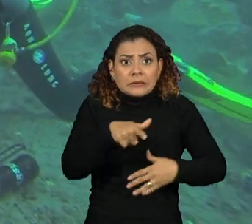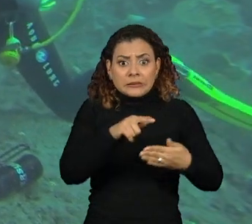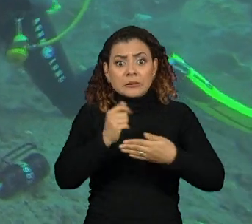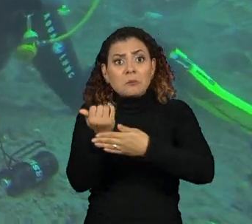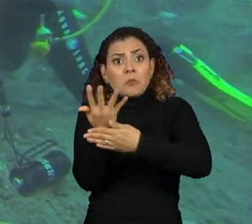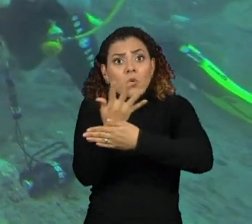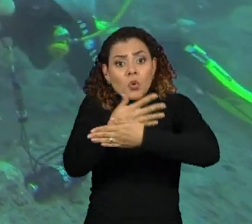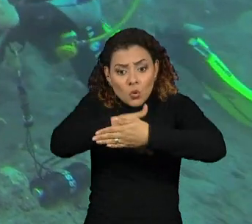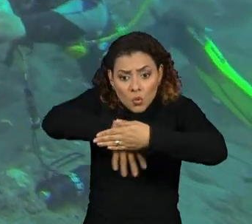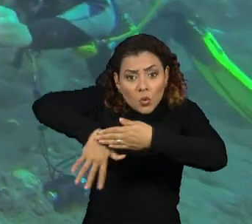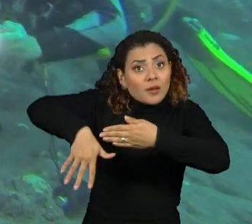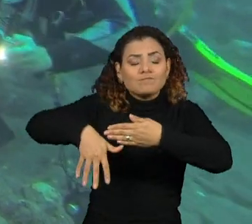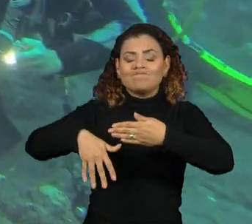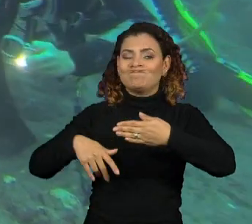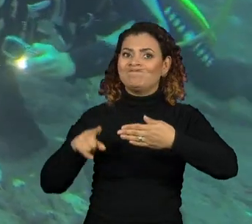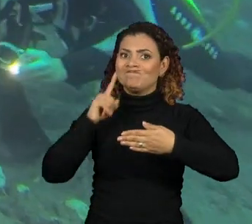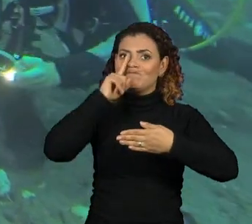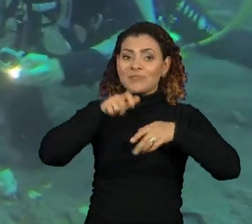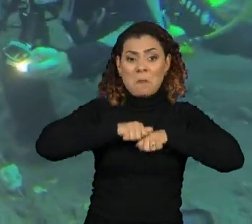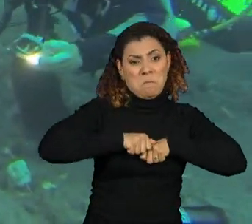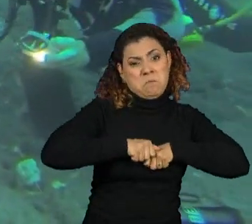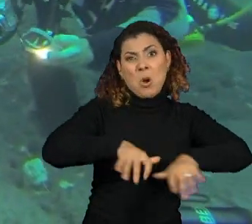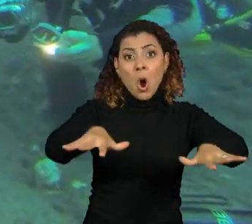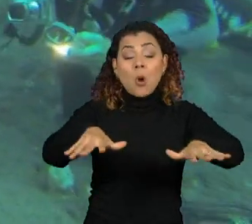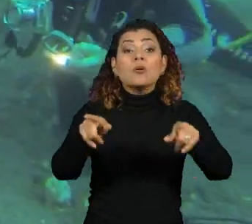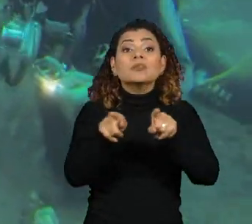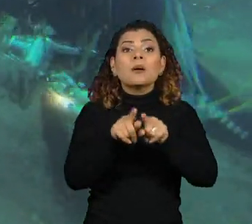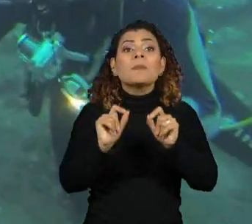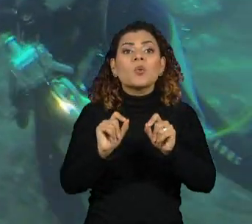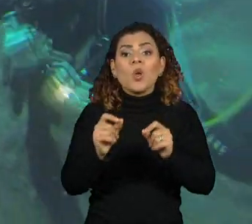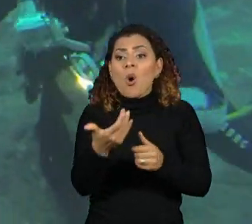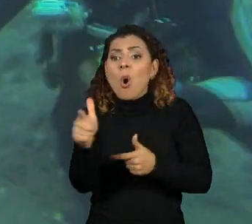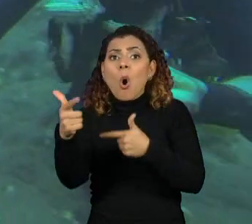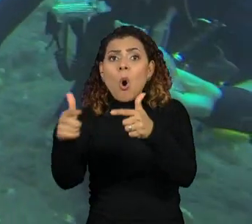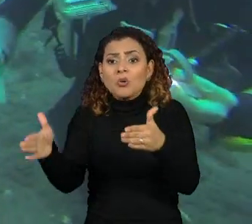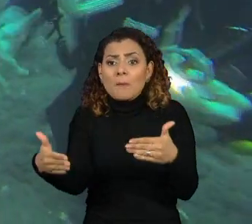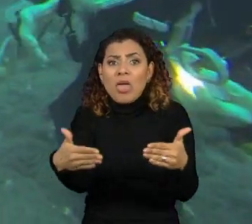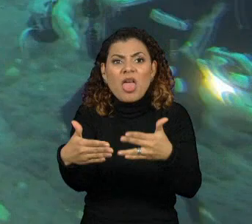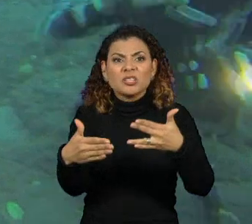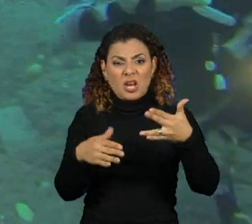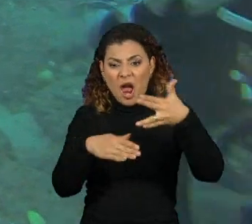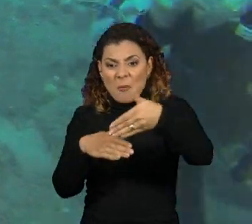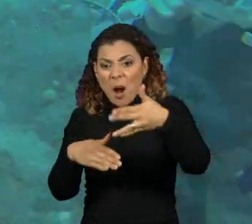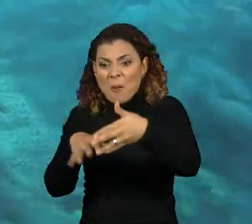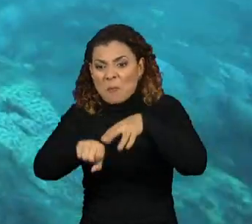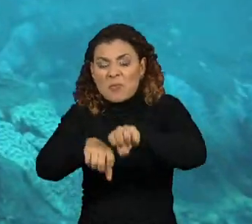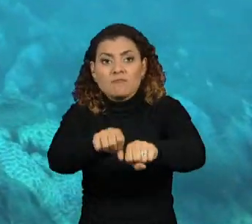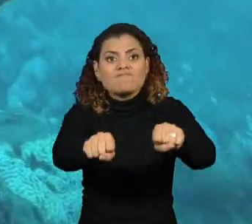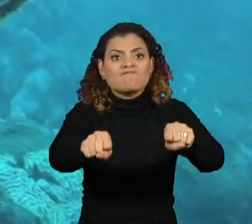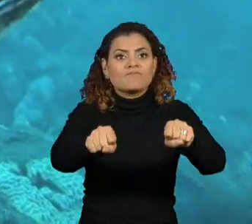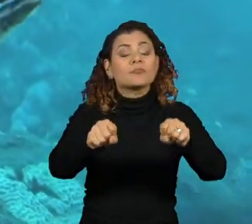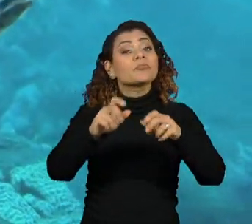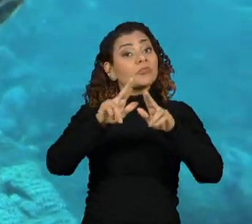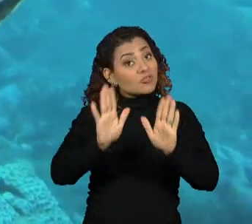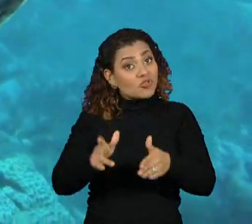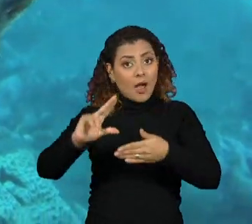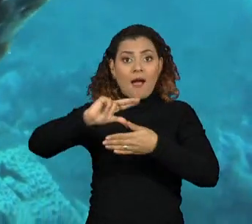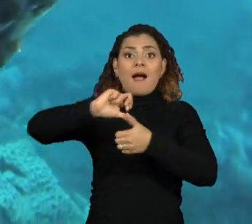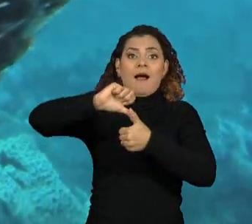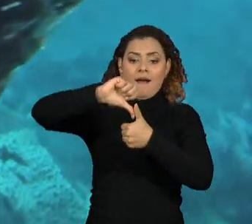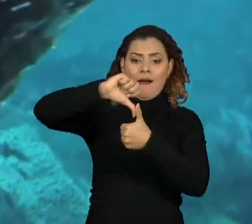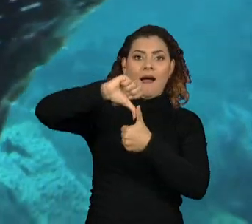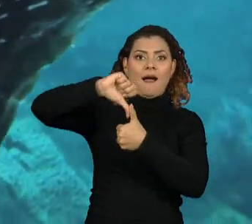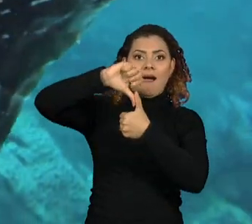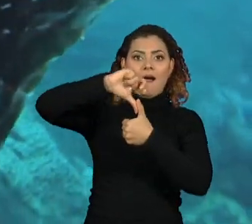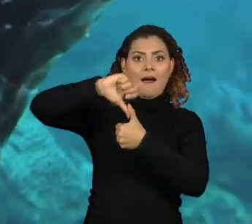pode desequilibrar ou eliminar populações nativas. Ele invadiu o Caribe depois de